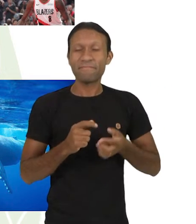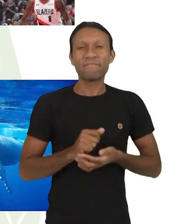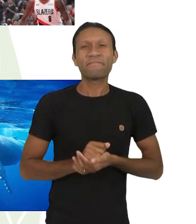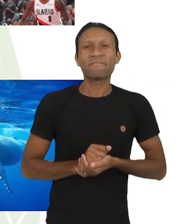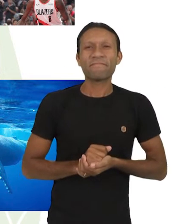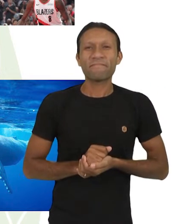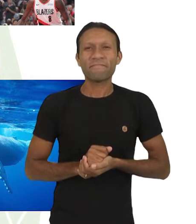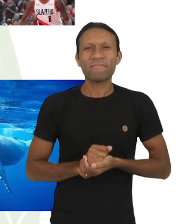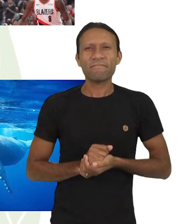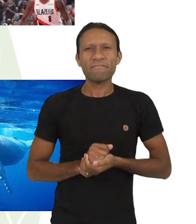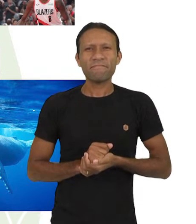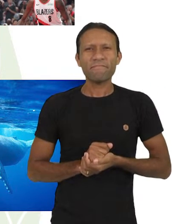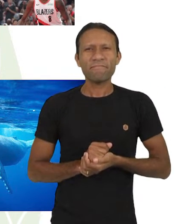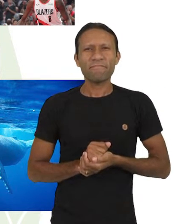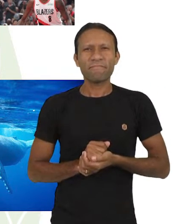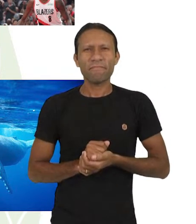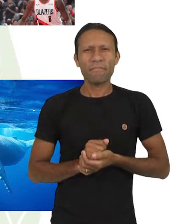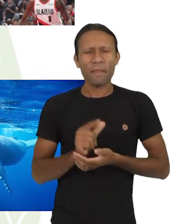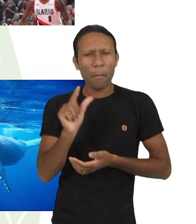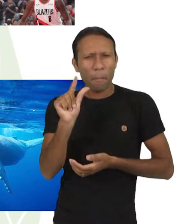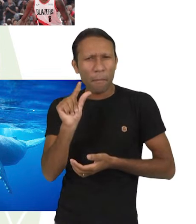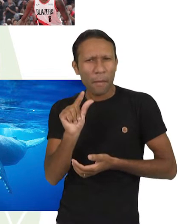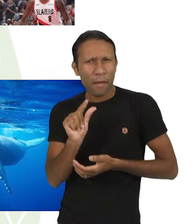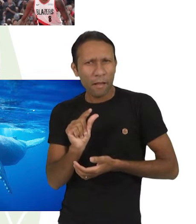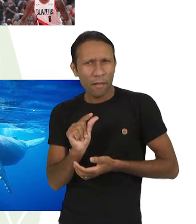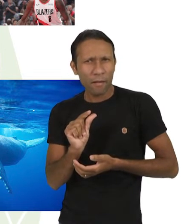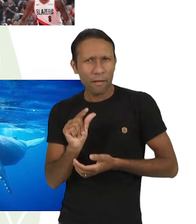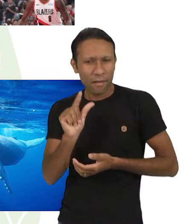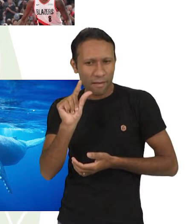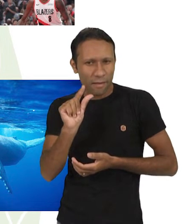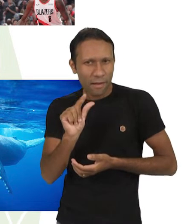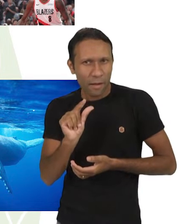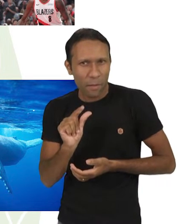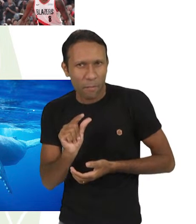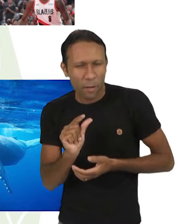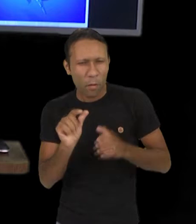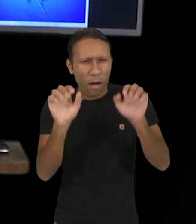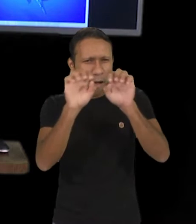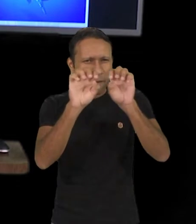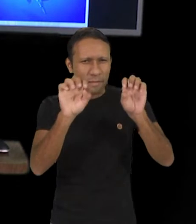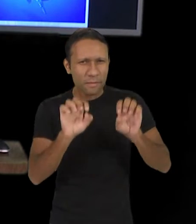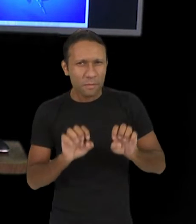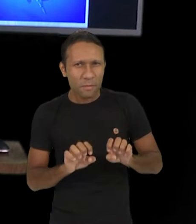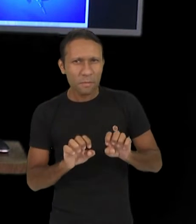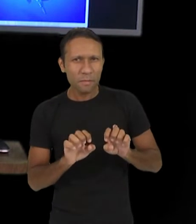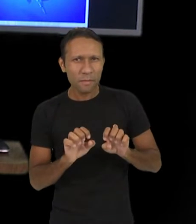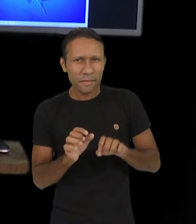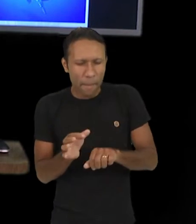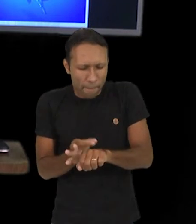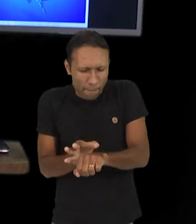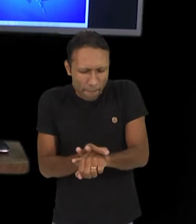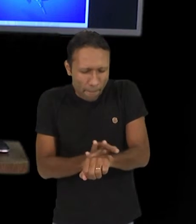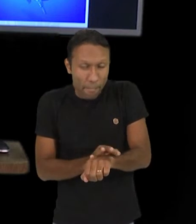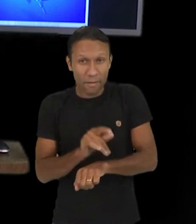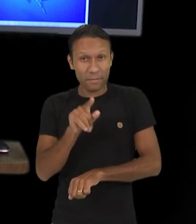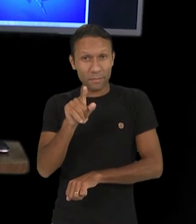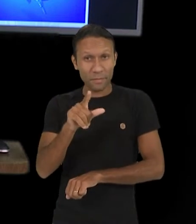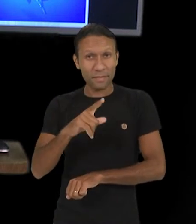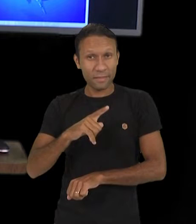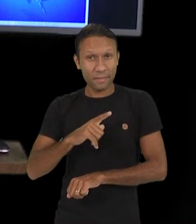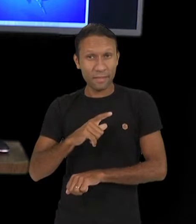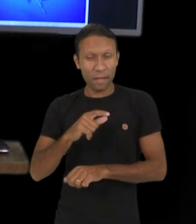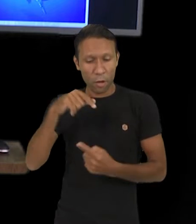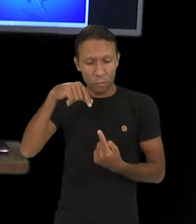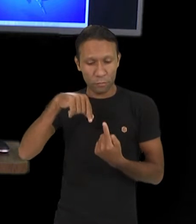tá? É a menor unidade viva, é a menor estrutura, é a menor parte de você